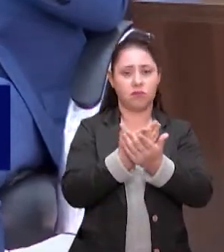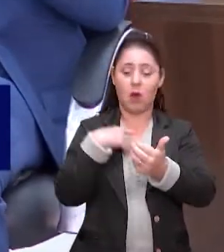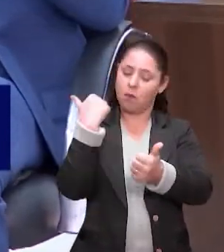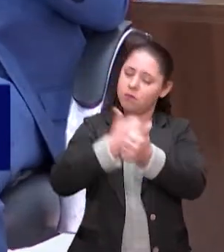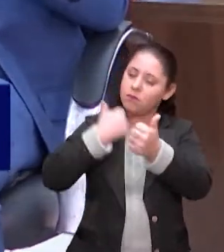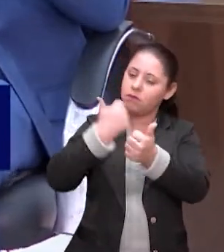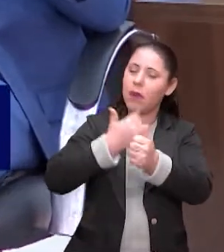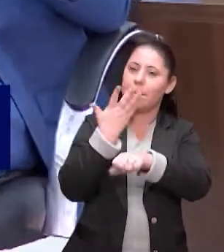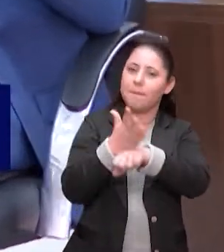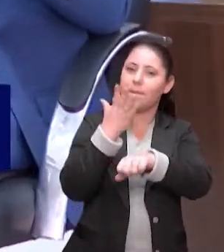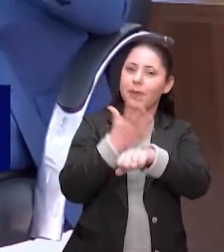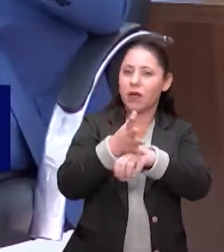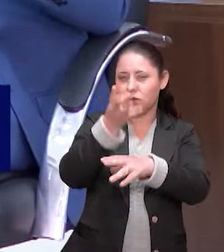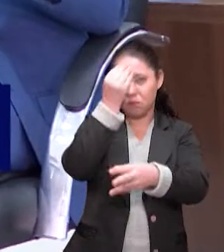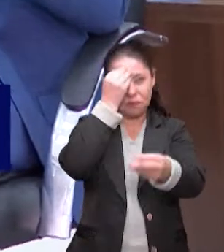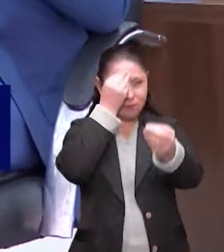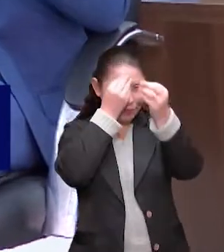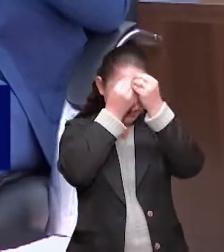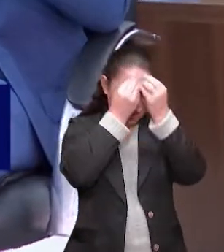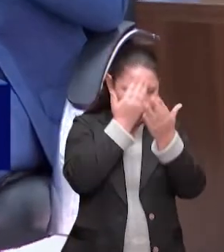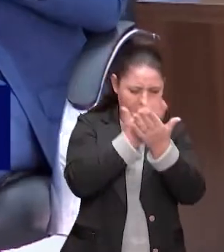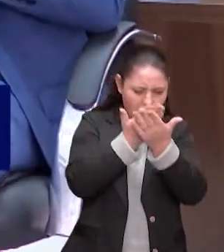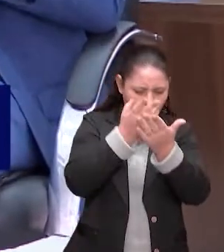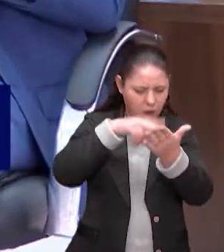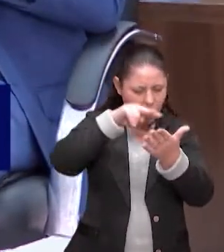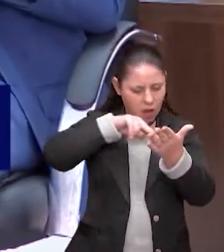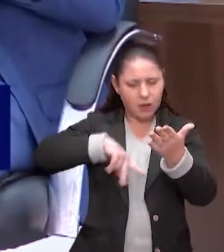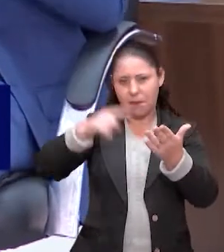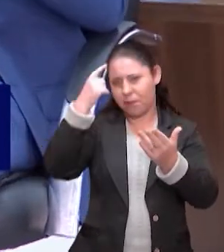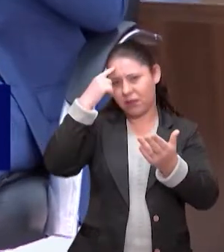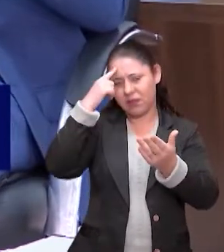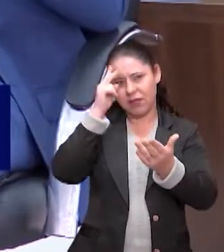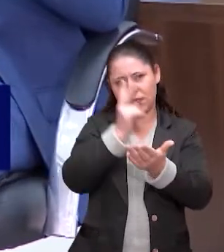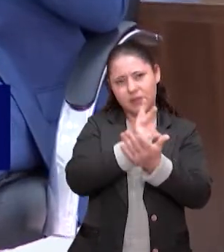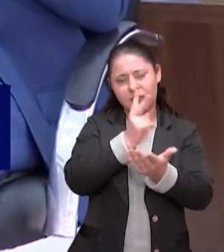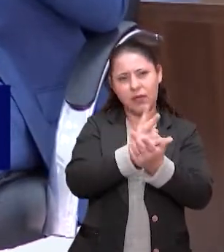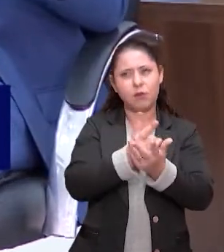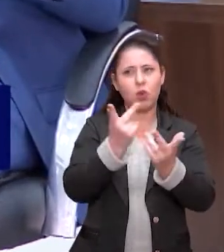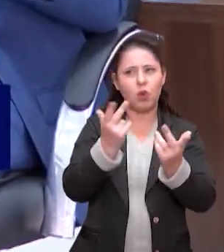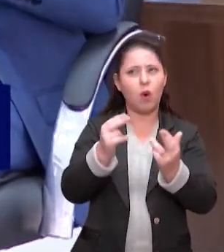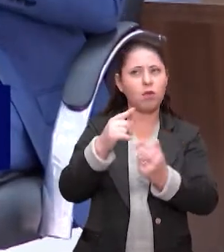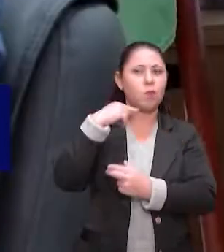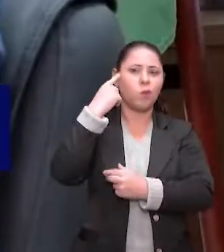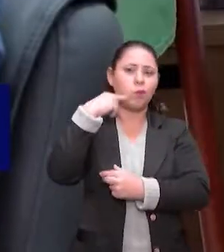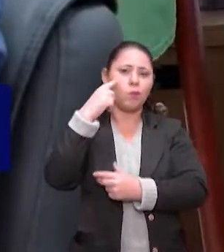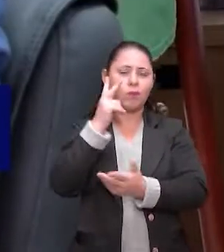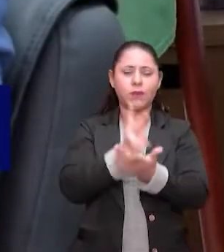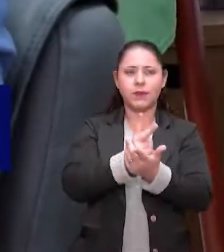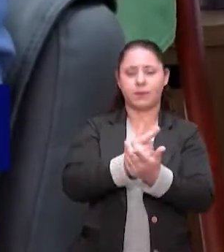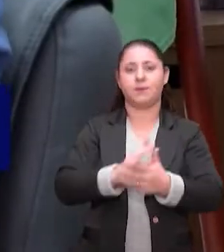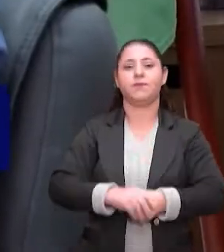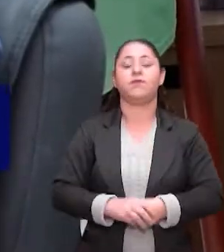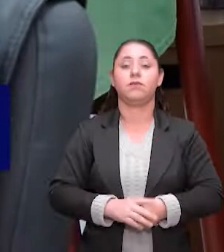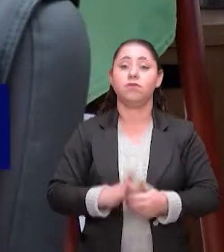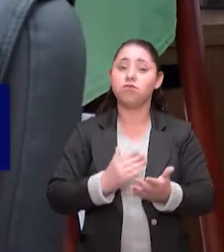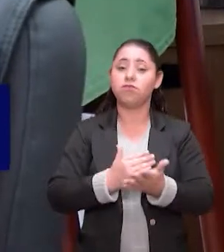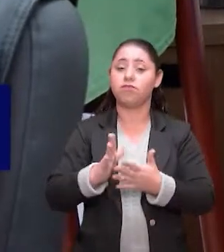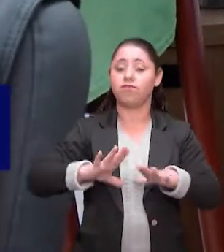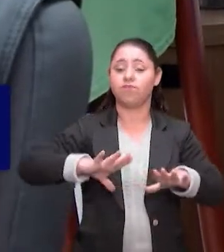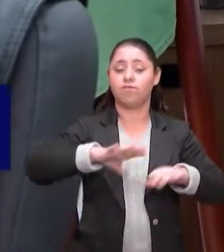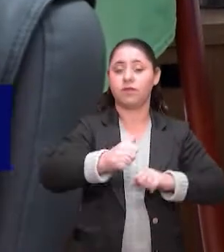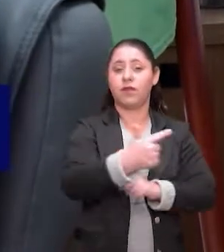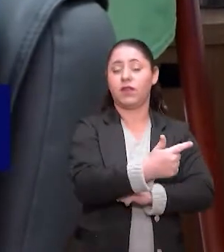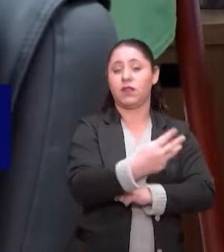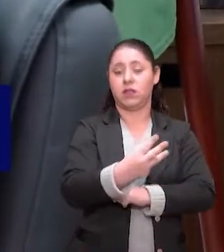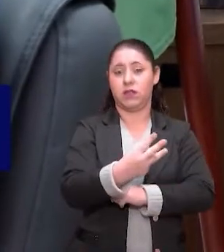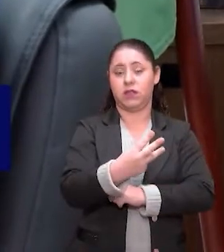muito a isso, a estudar prática, entender prática, e começar a pensar sempre com a cabeça de um advogado. E aí eu comecei a advogar. Eu me